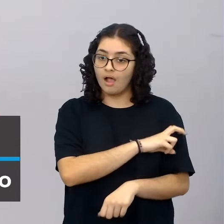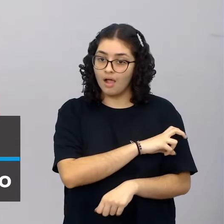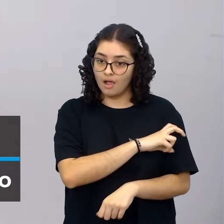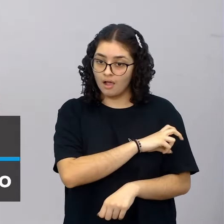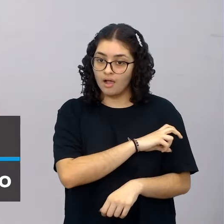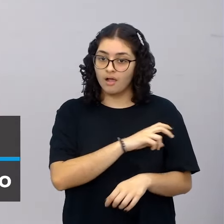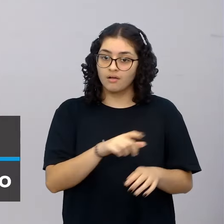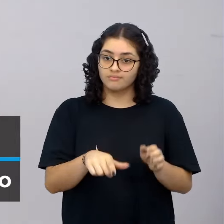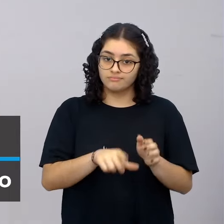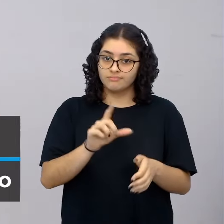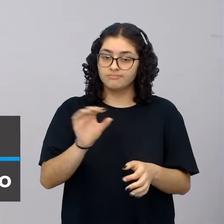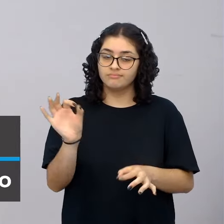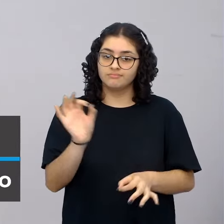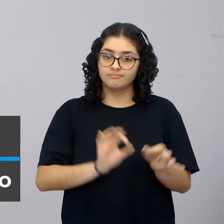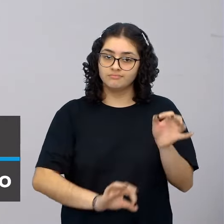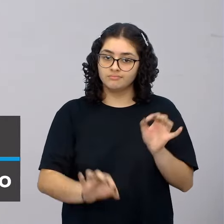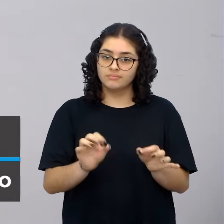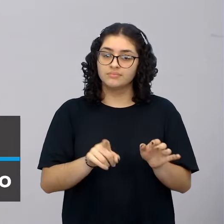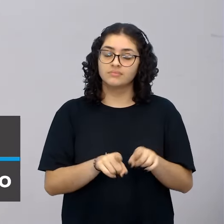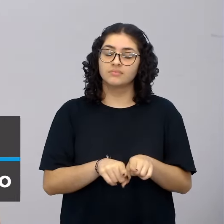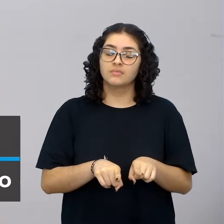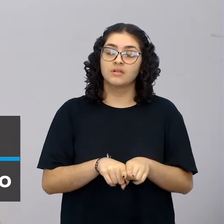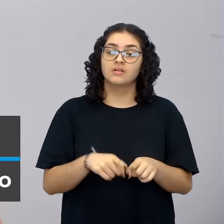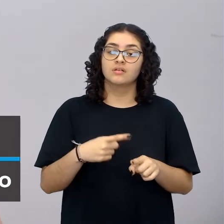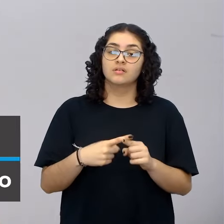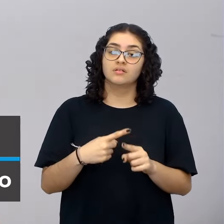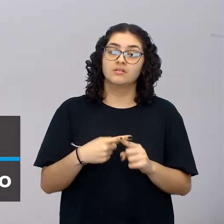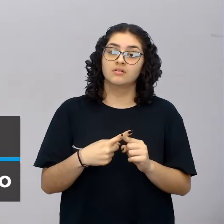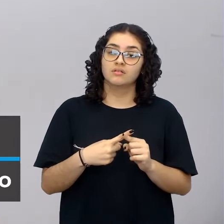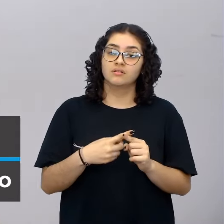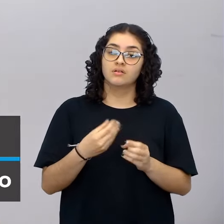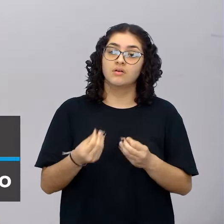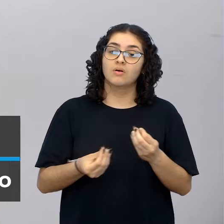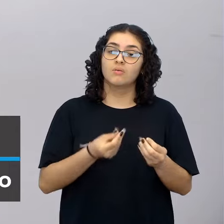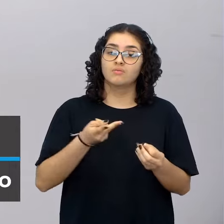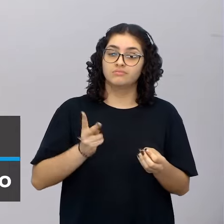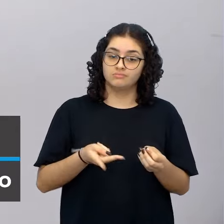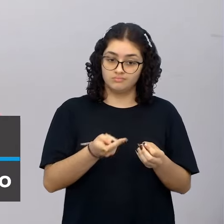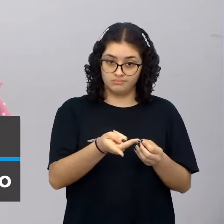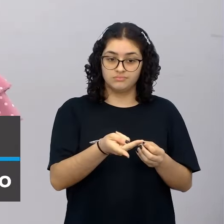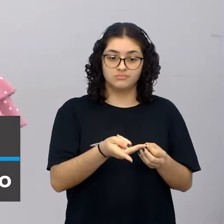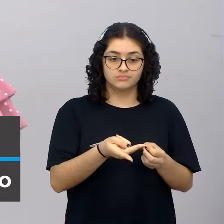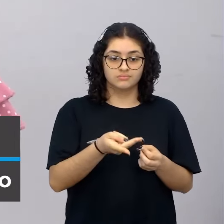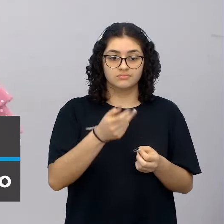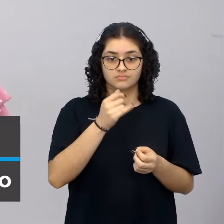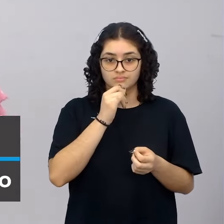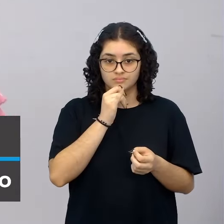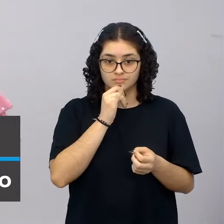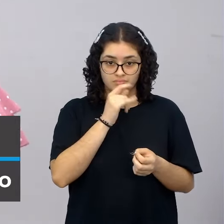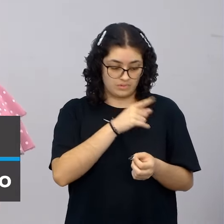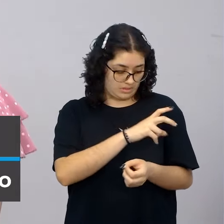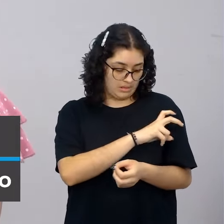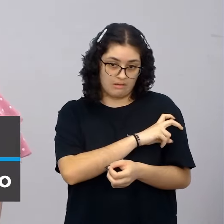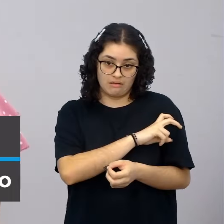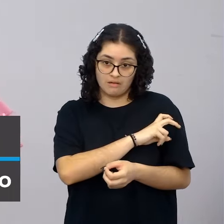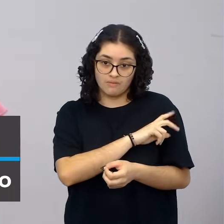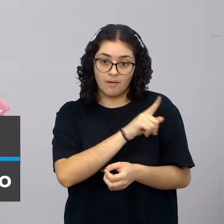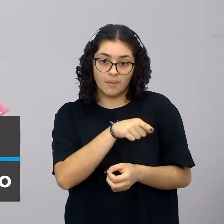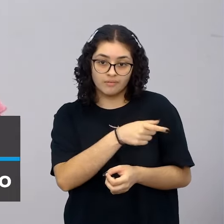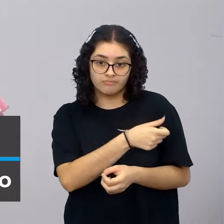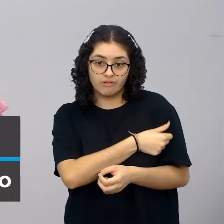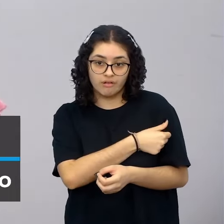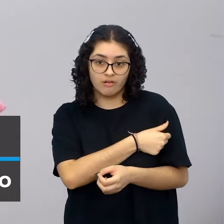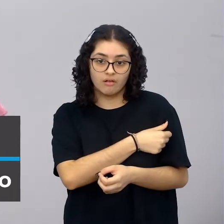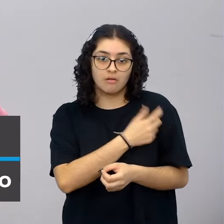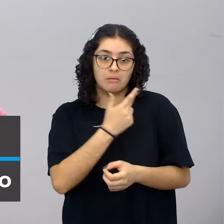esses 3 eixos também para os anos iniciais, exatamente por conta do que a gente chama de continuidade, né, para quando o menino saísse do 5º ano para o 6º, não